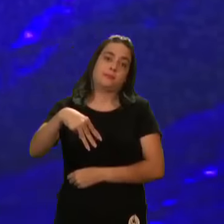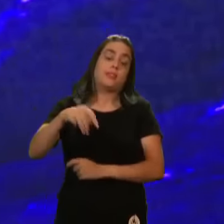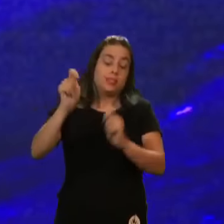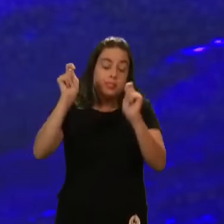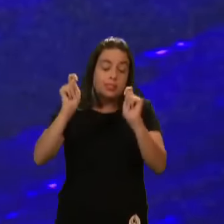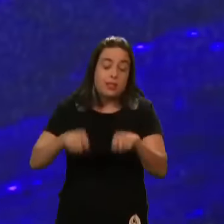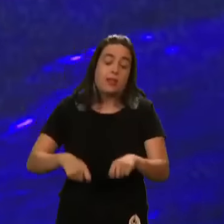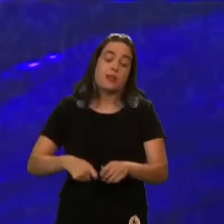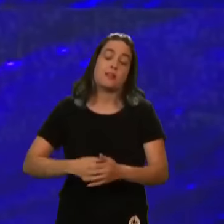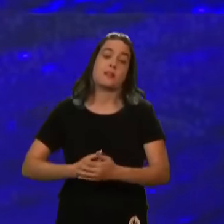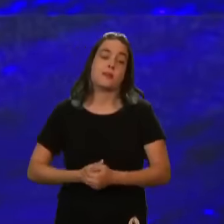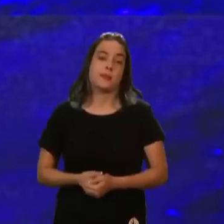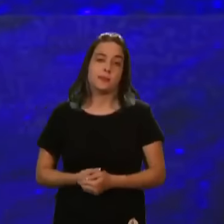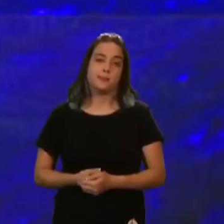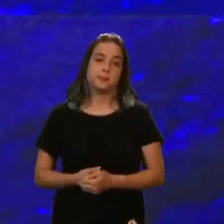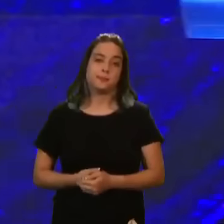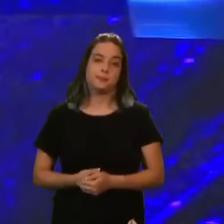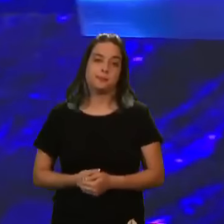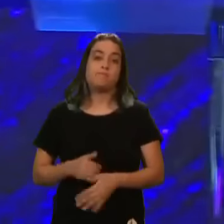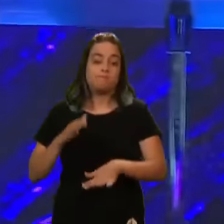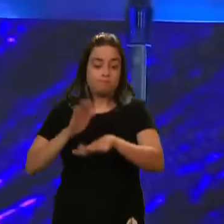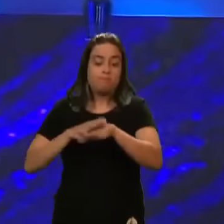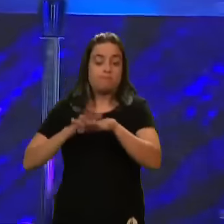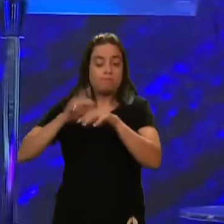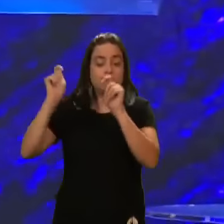Pode! Ele faz.